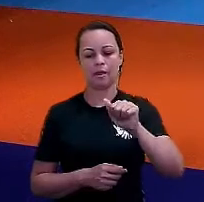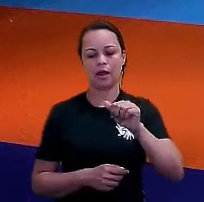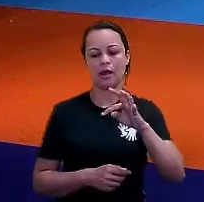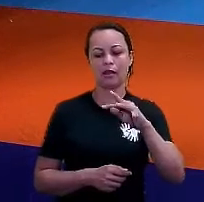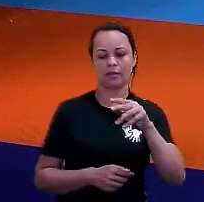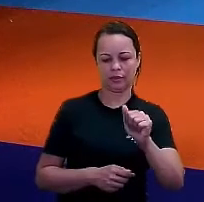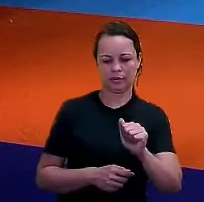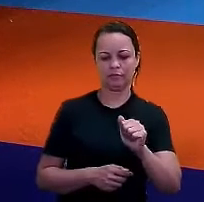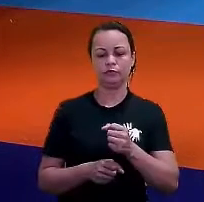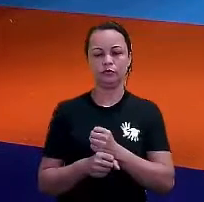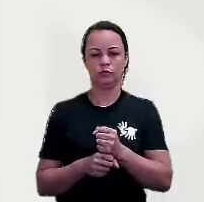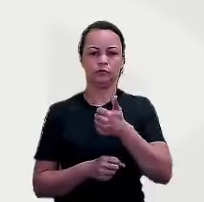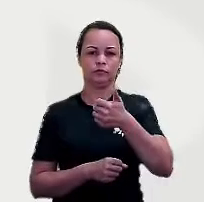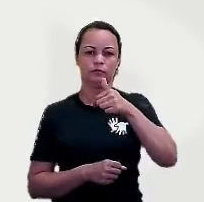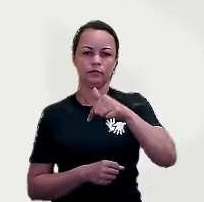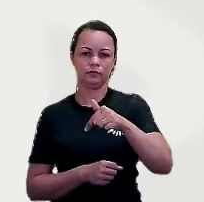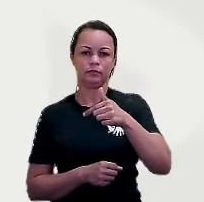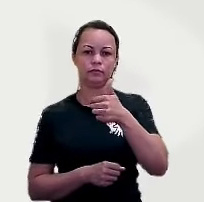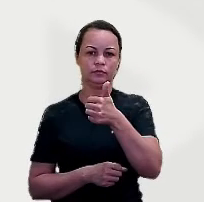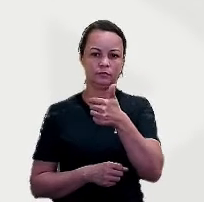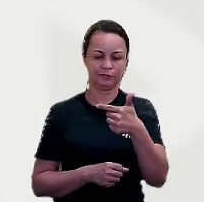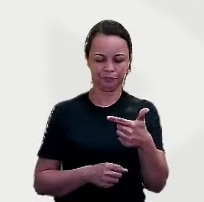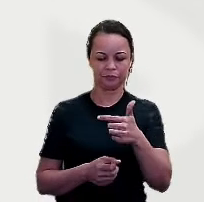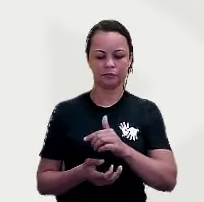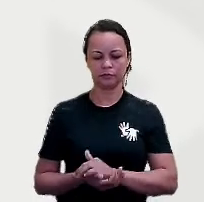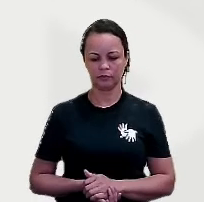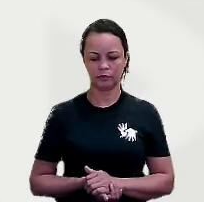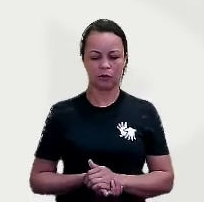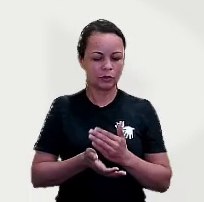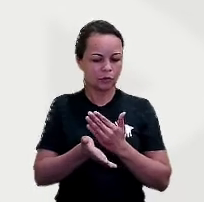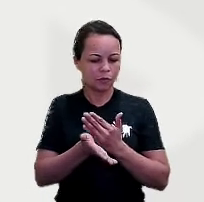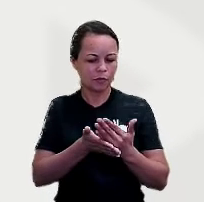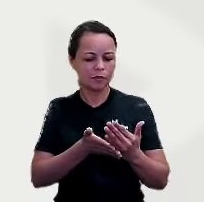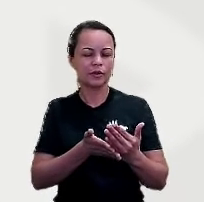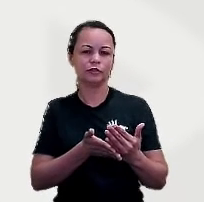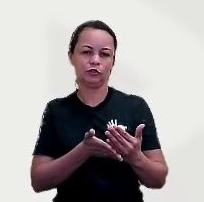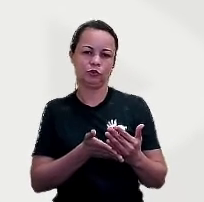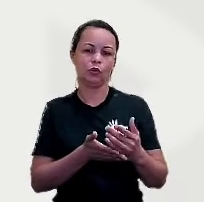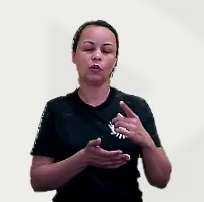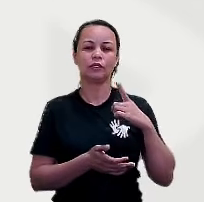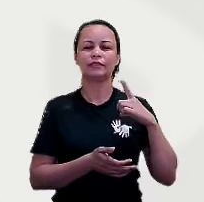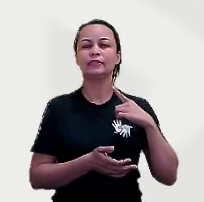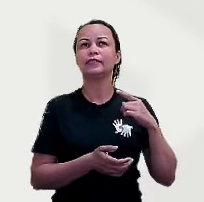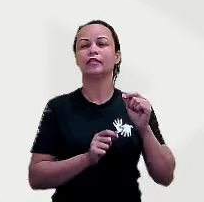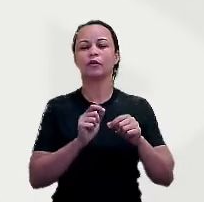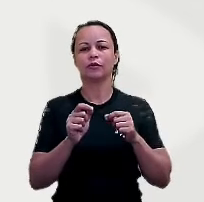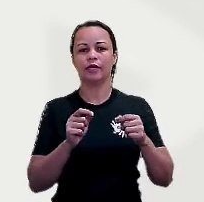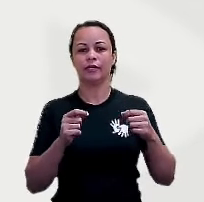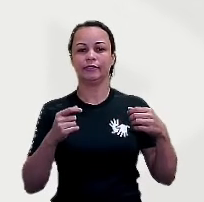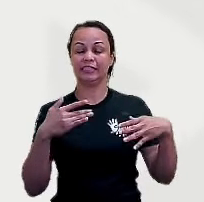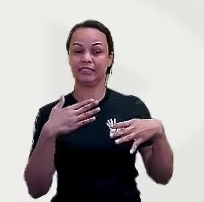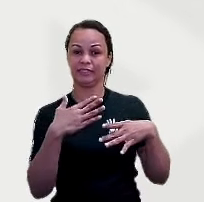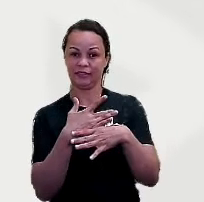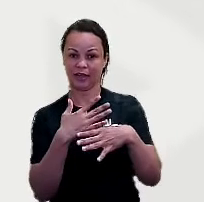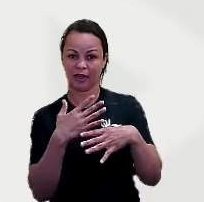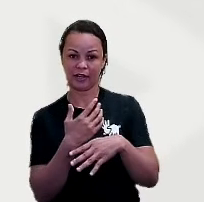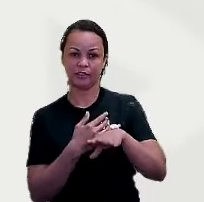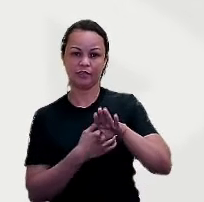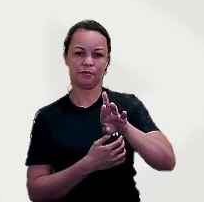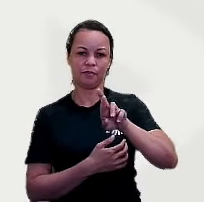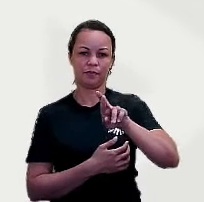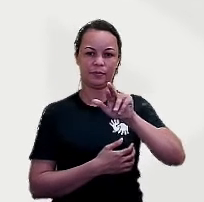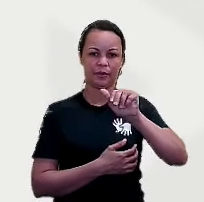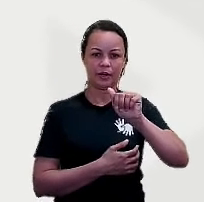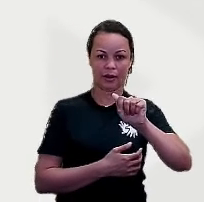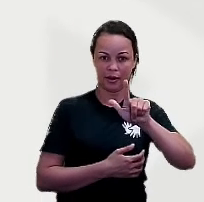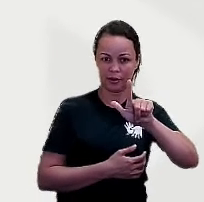está falando que quando iniciou era chamado de Cidade de Braga, em homenagem